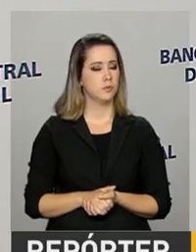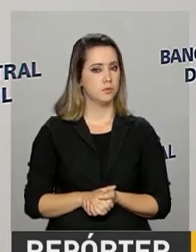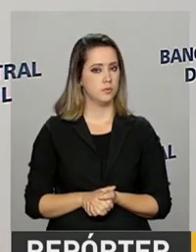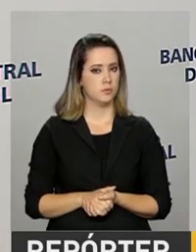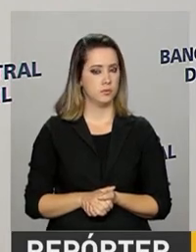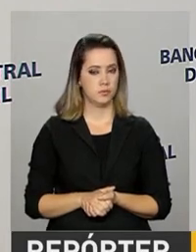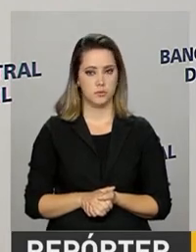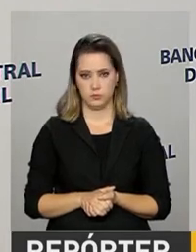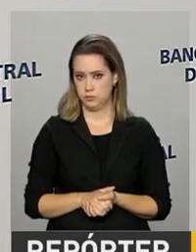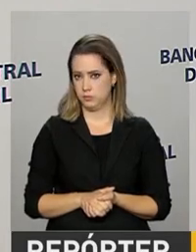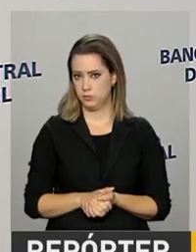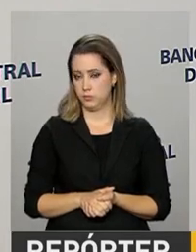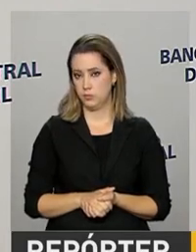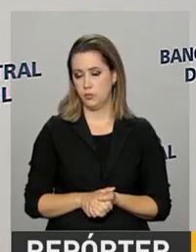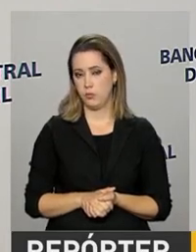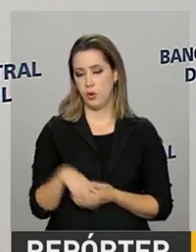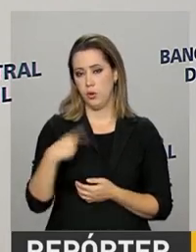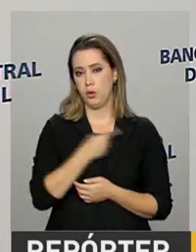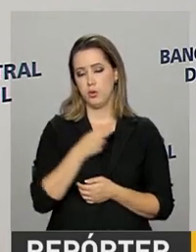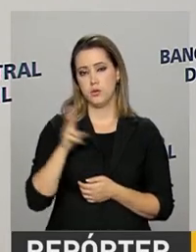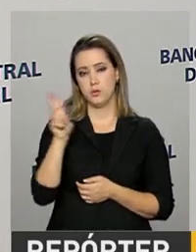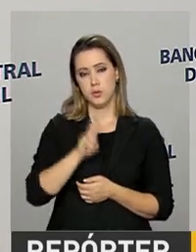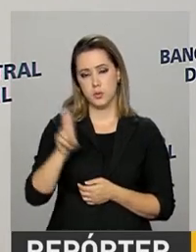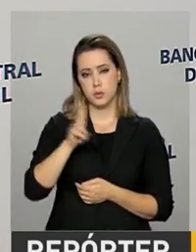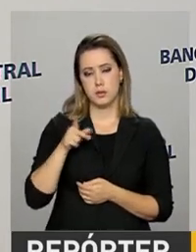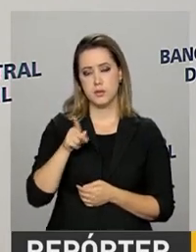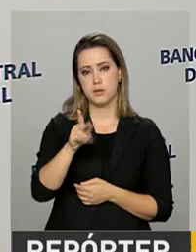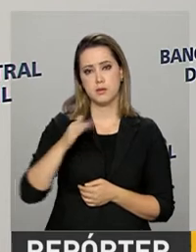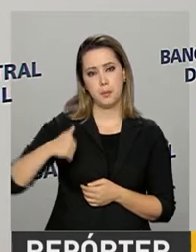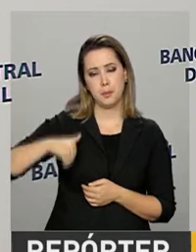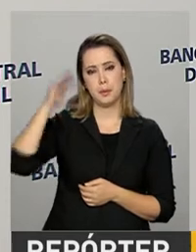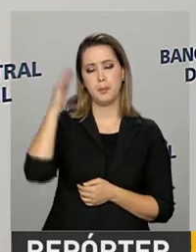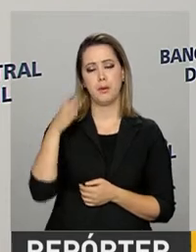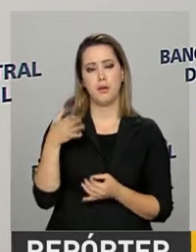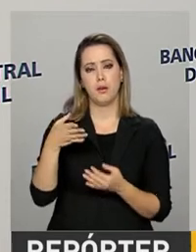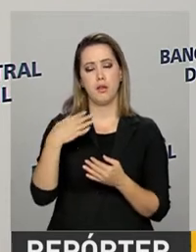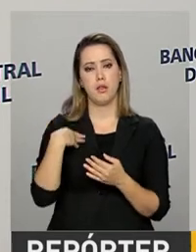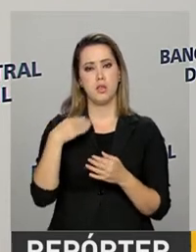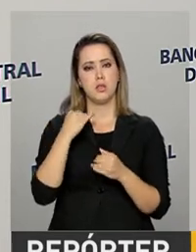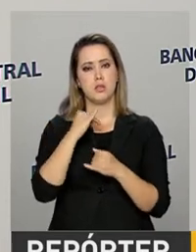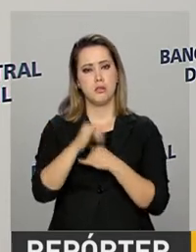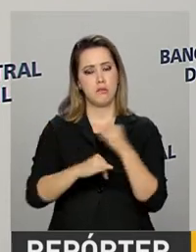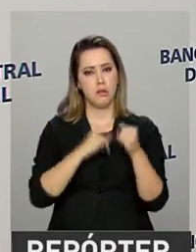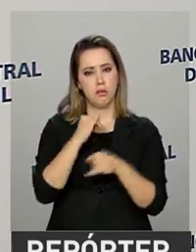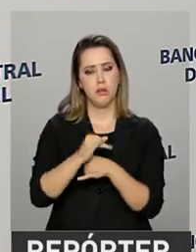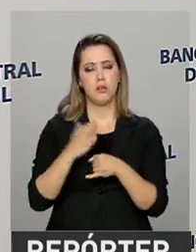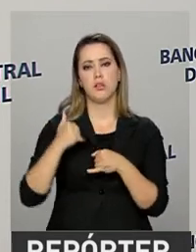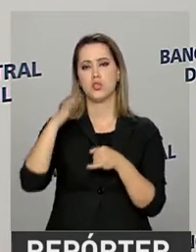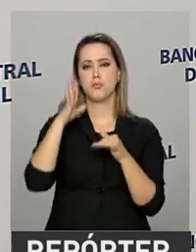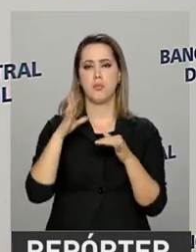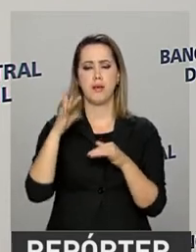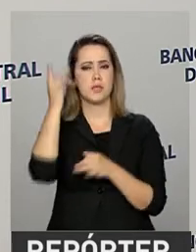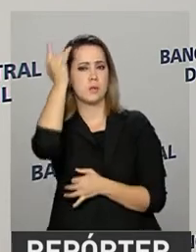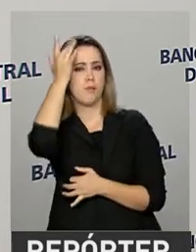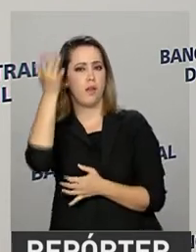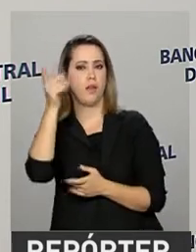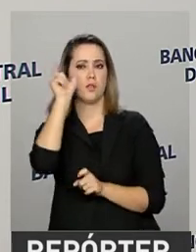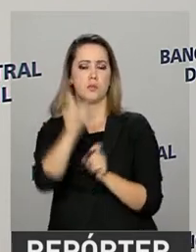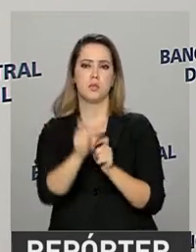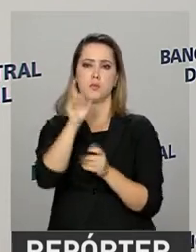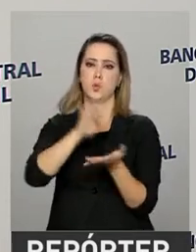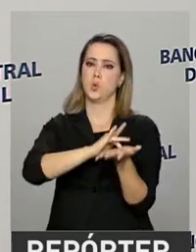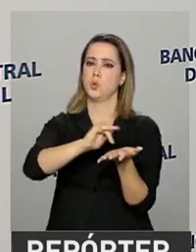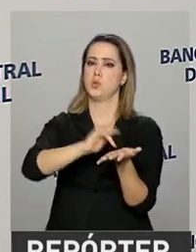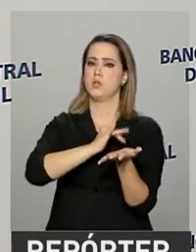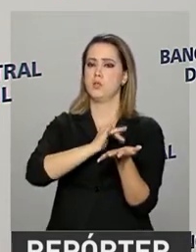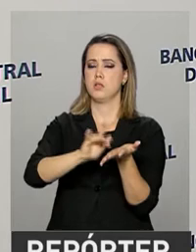cada vez maior realmente dos canais uma central de maior comodidade aos clientes o destaque é o telefone celular